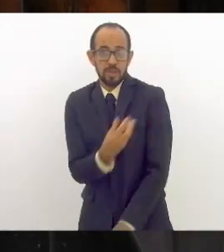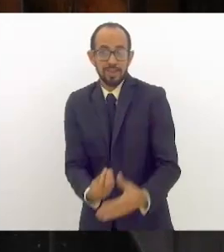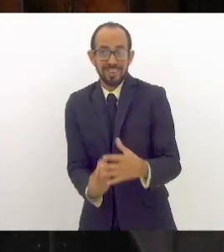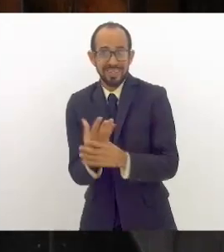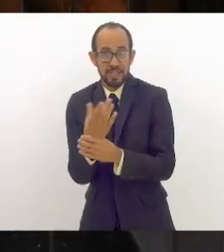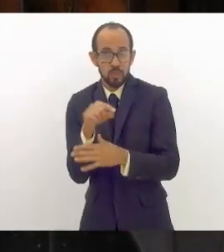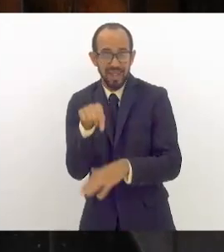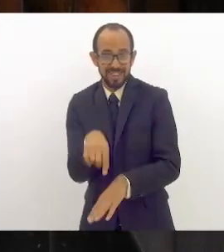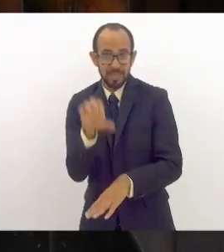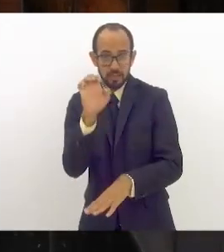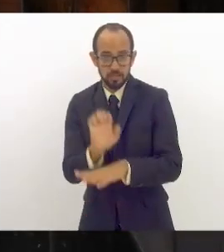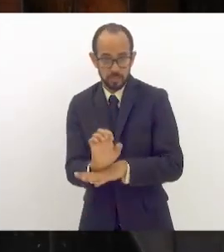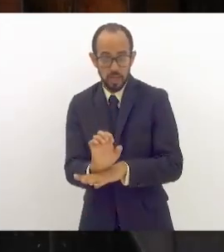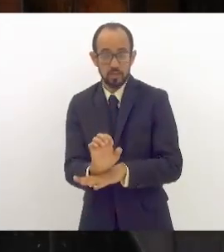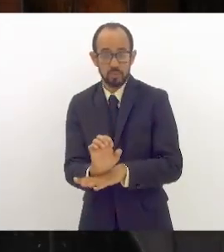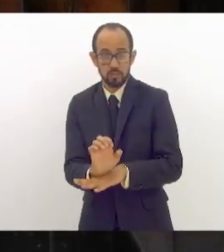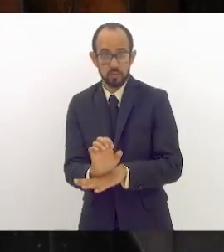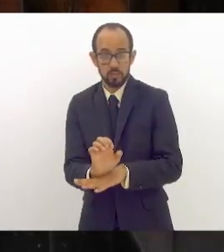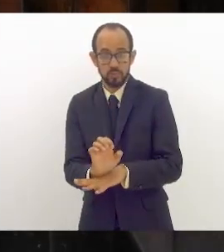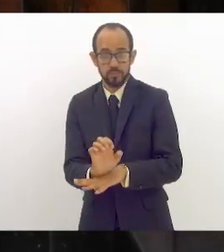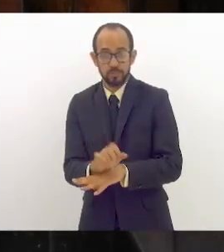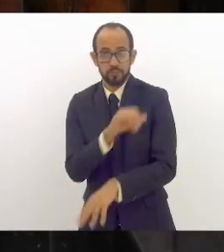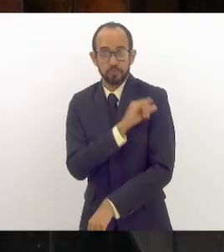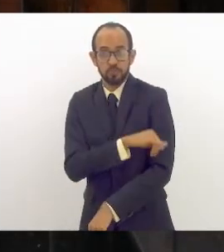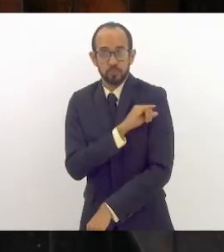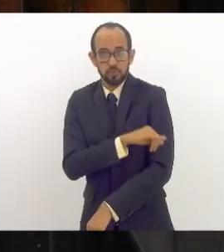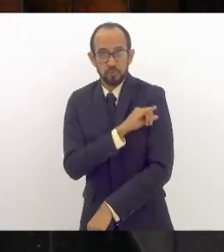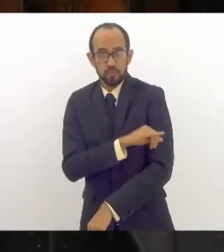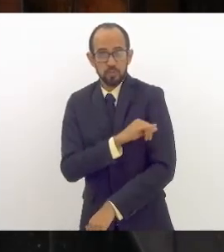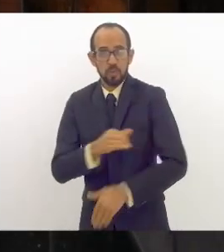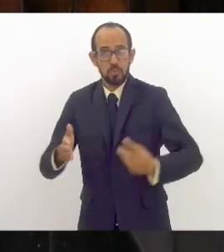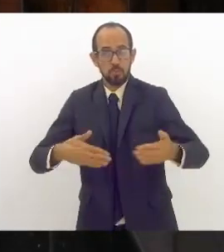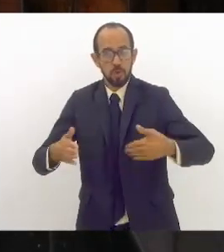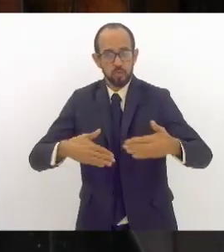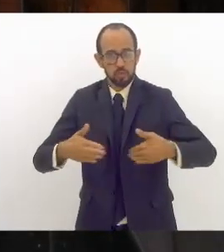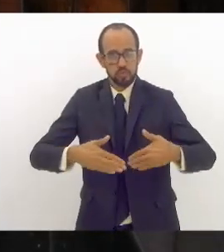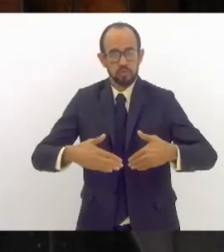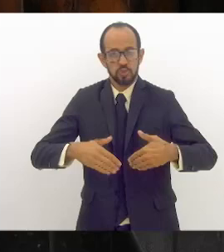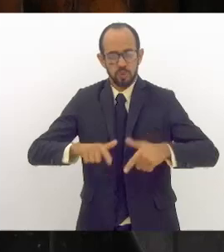estado uma corrente o rio produtivo fazendo